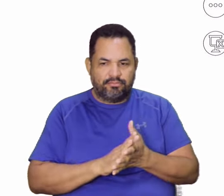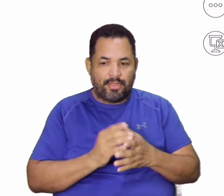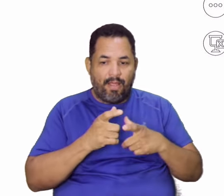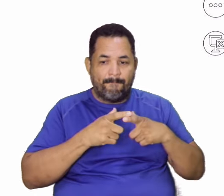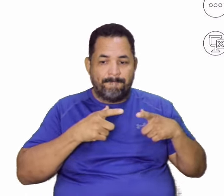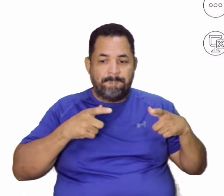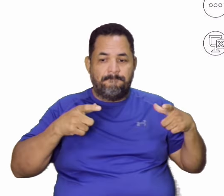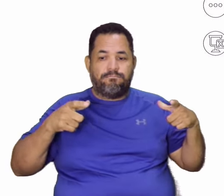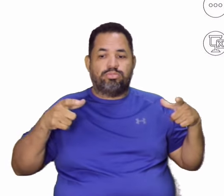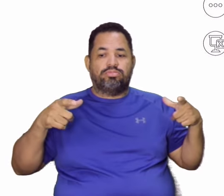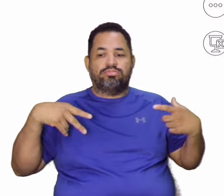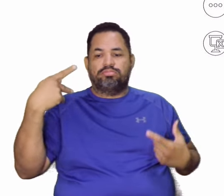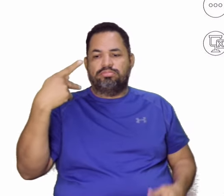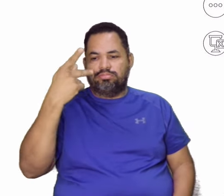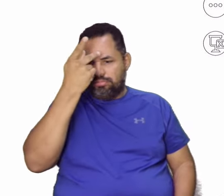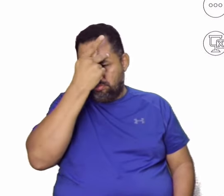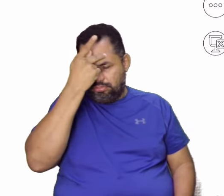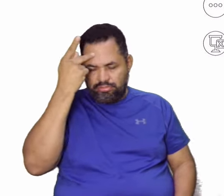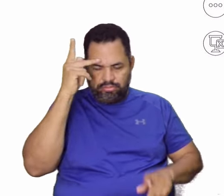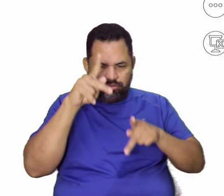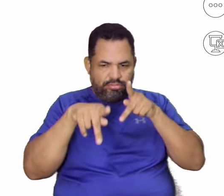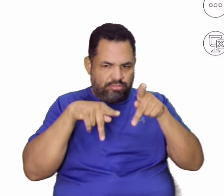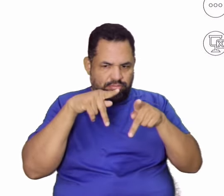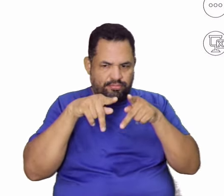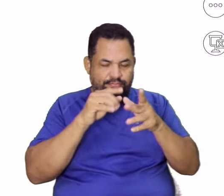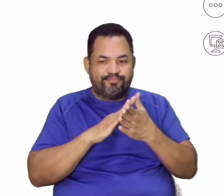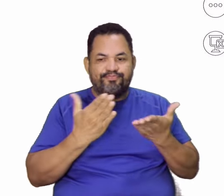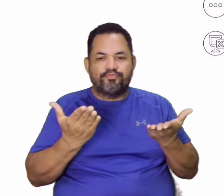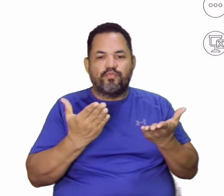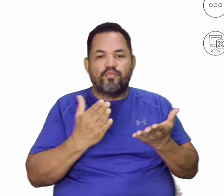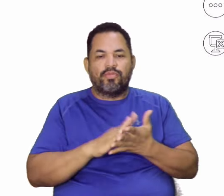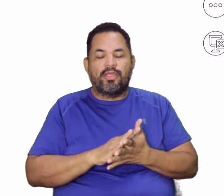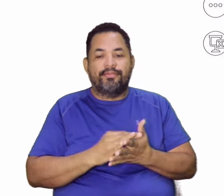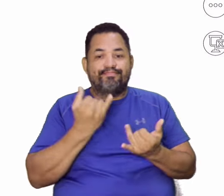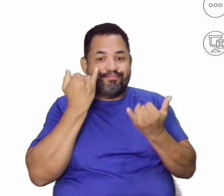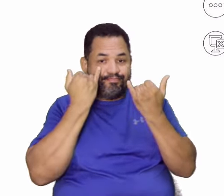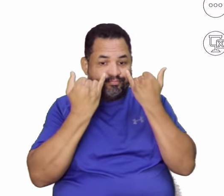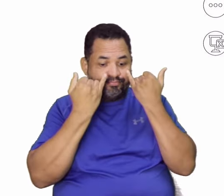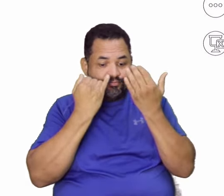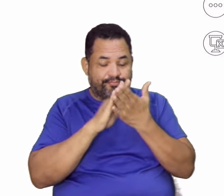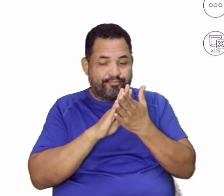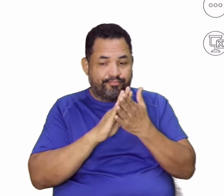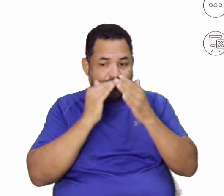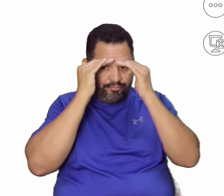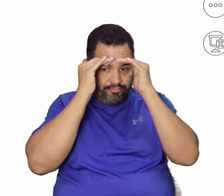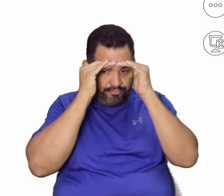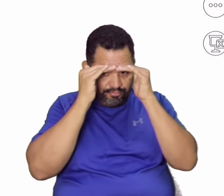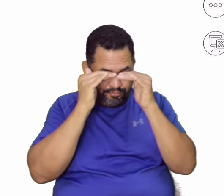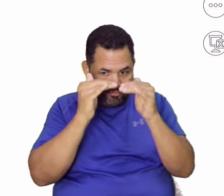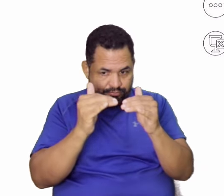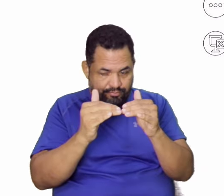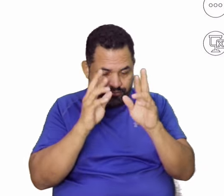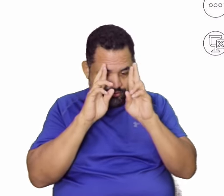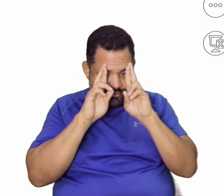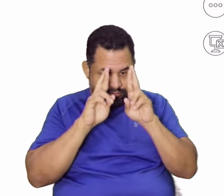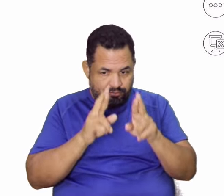grande de pessoas Então a gente tem que levar em consideração essa informação básica que eu estou dando para vocês